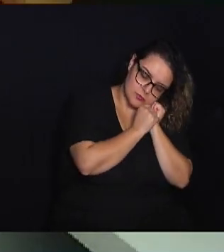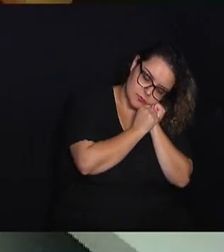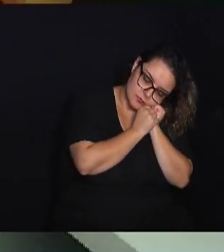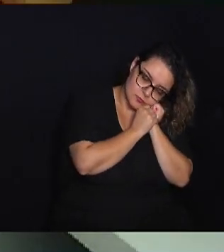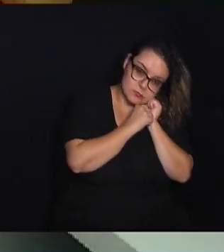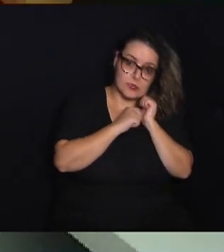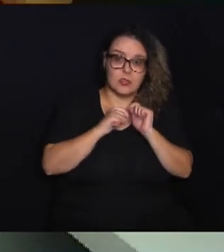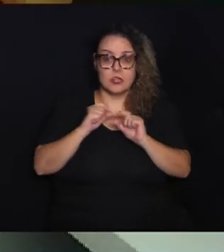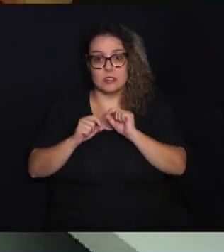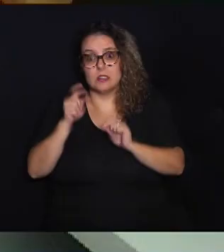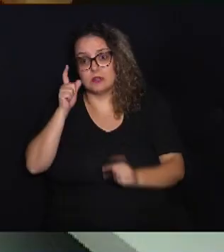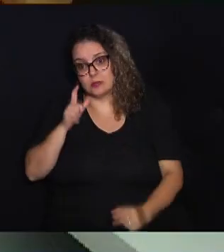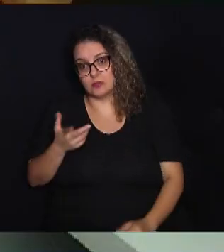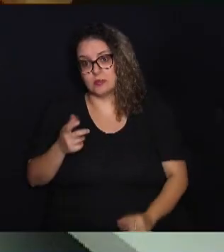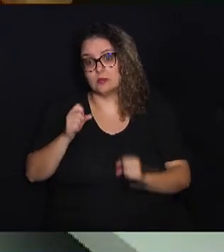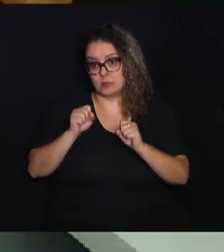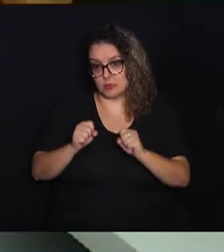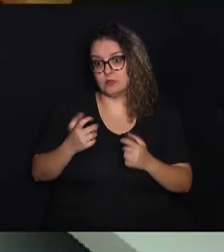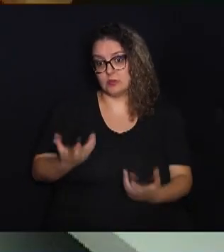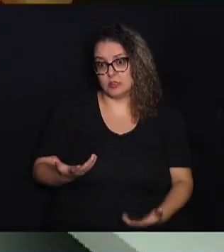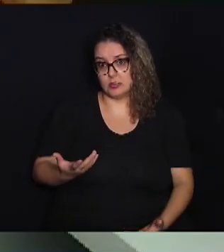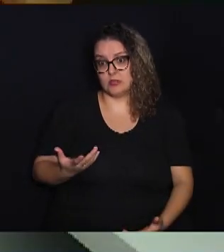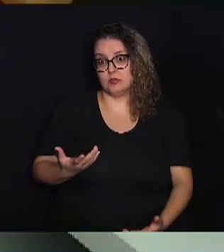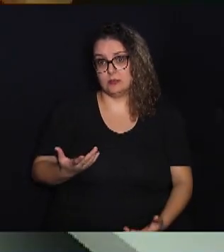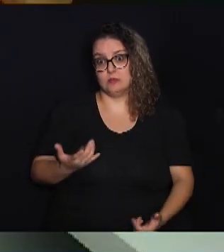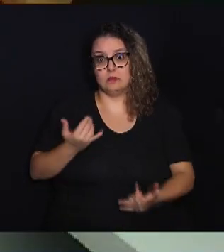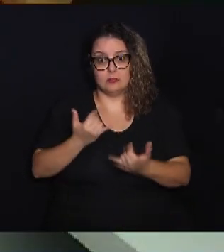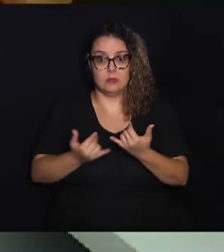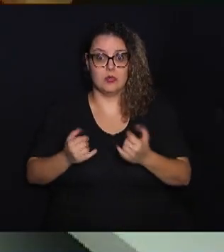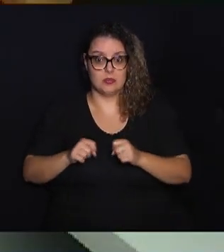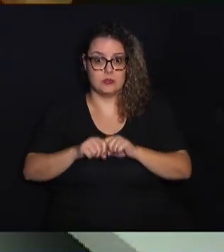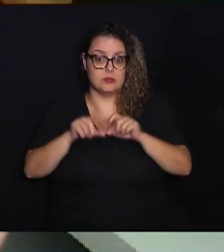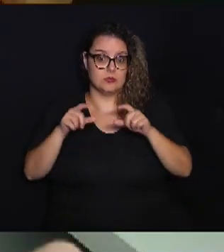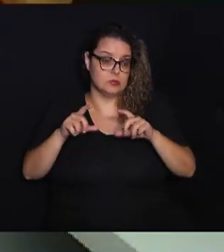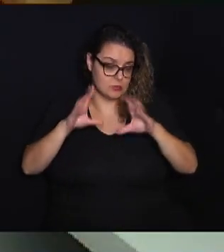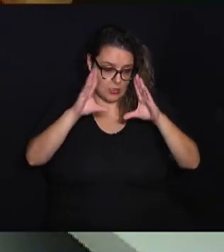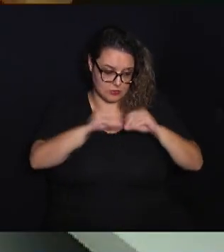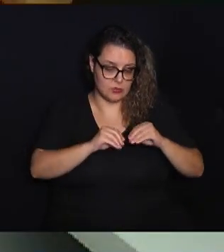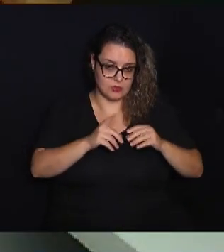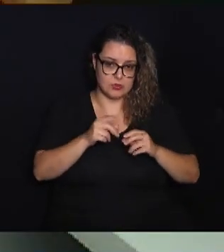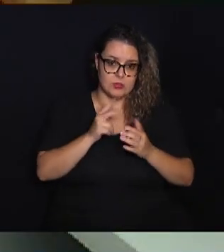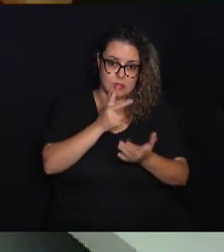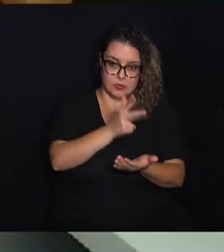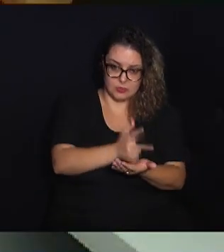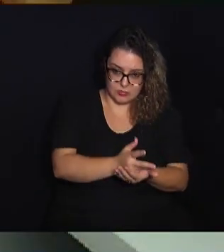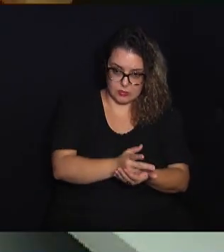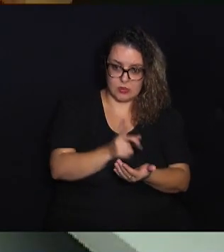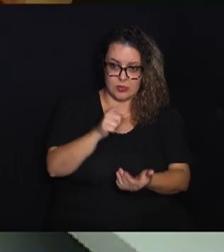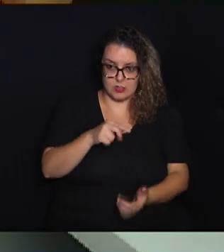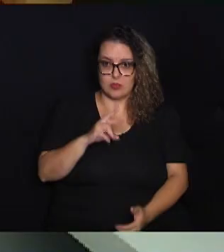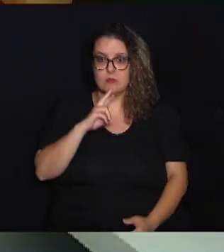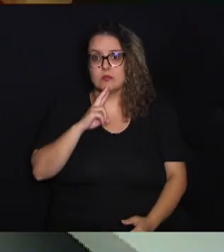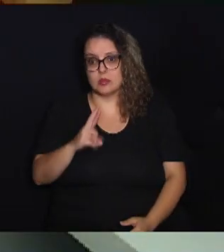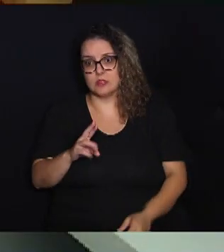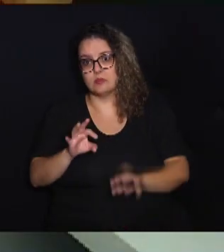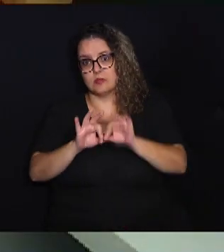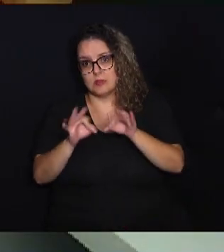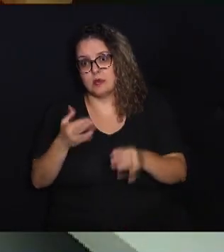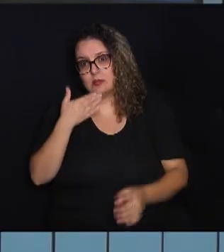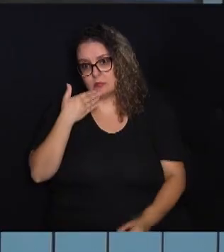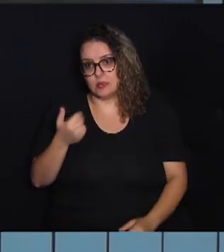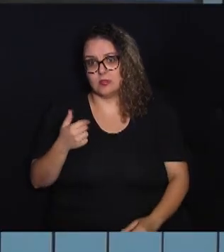quem conseguir, puder, pelo menos grande parte da noite dormir de lado, seria, numa resposta simples, a melhor